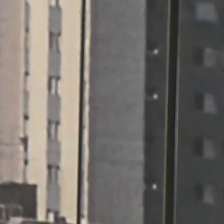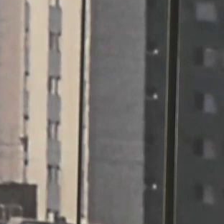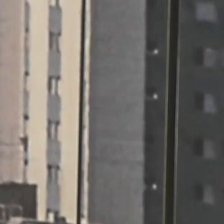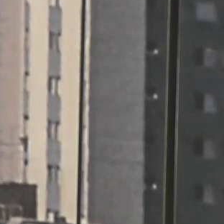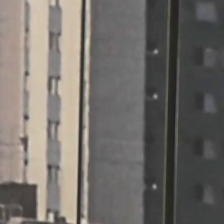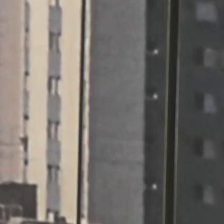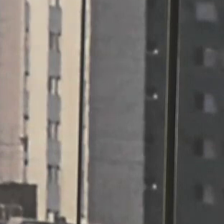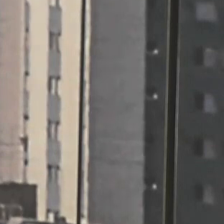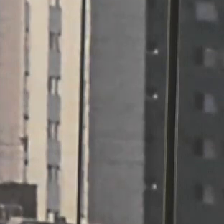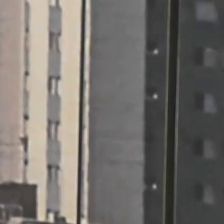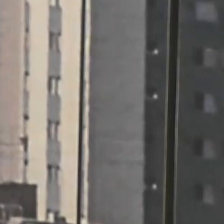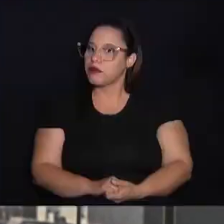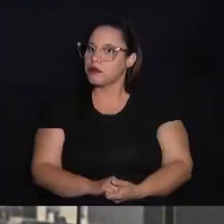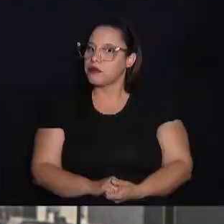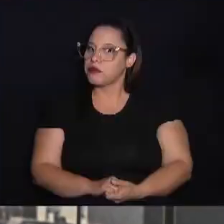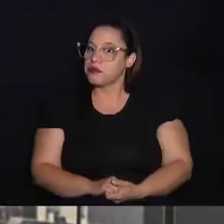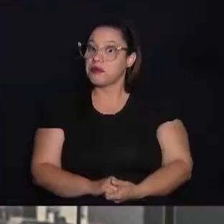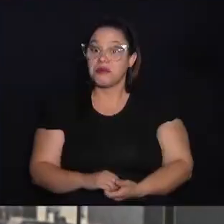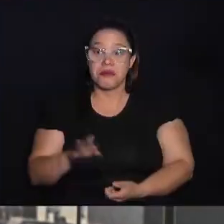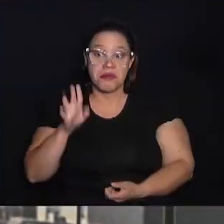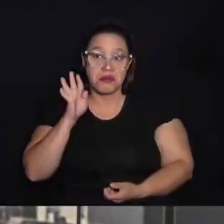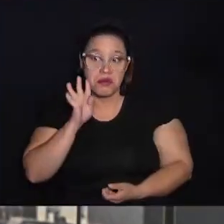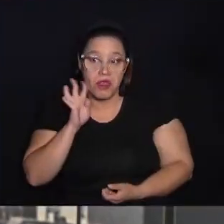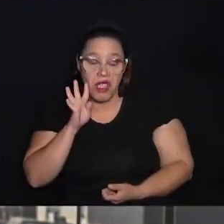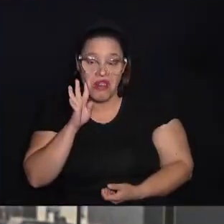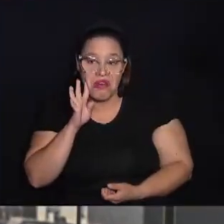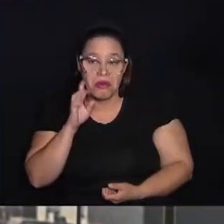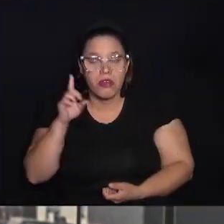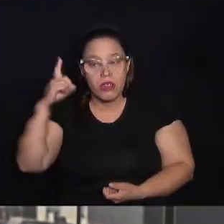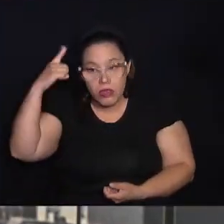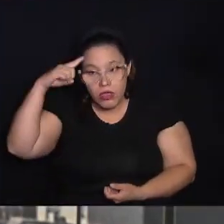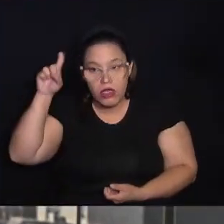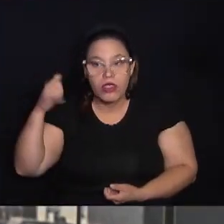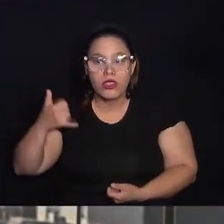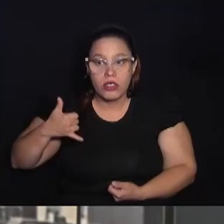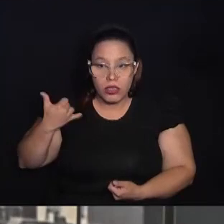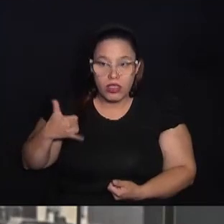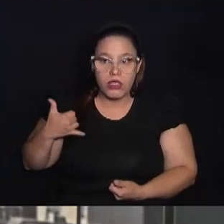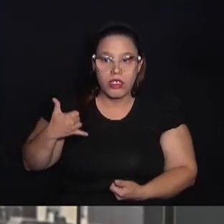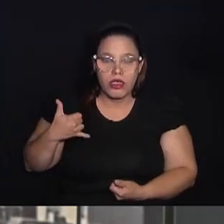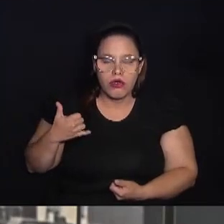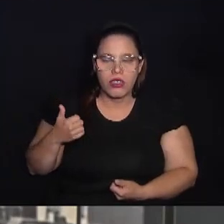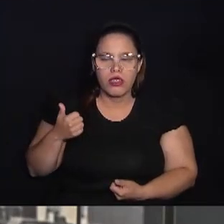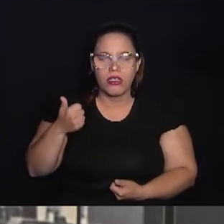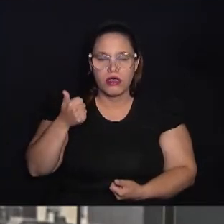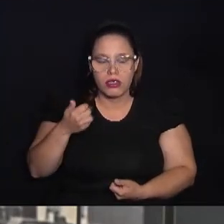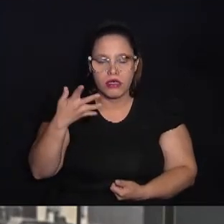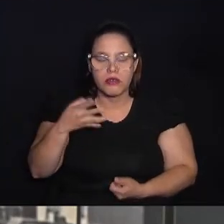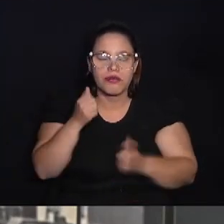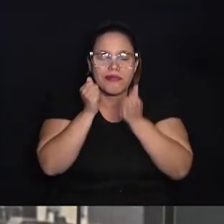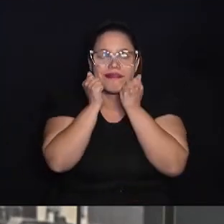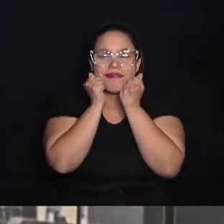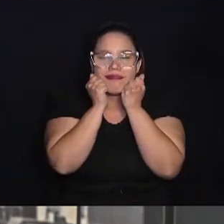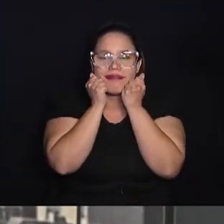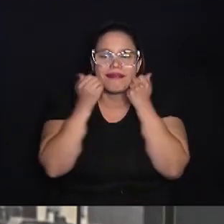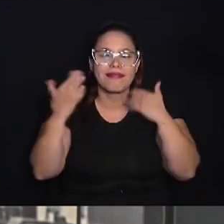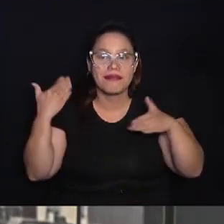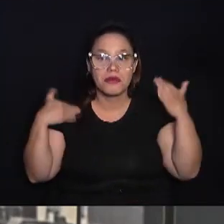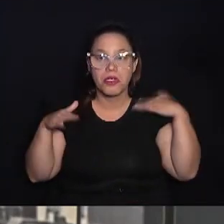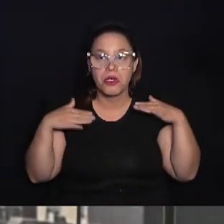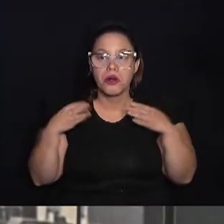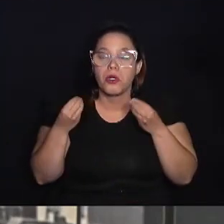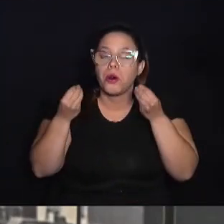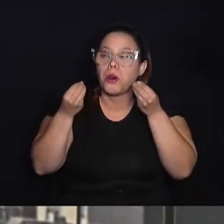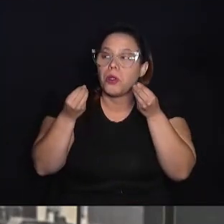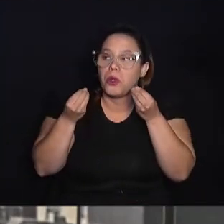jornada Pois é o mais legal é que foi no dia do aniversário de Campinas né 14 de Julho que teve esse passeio aí como que foi lá conta pro